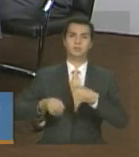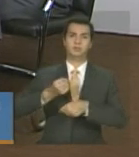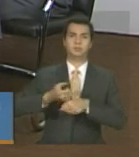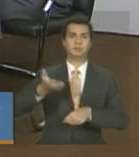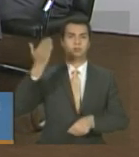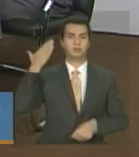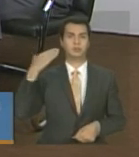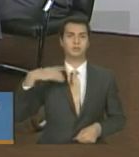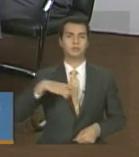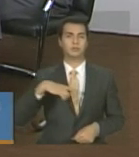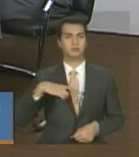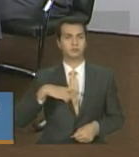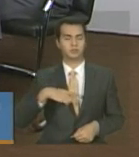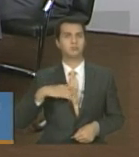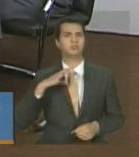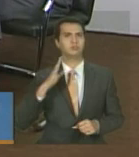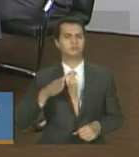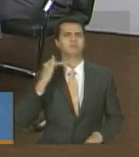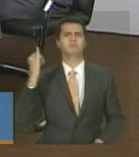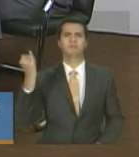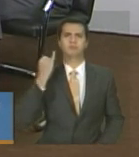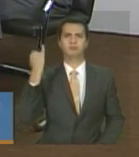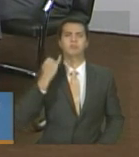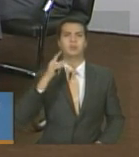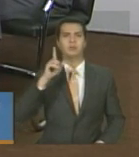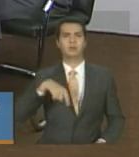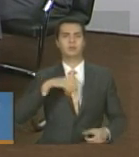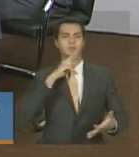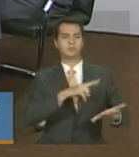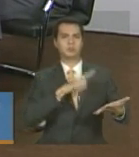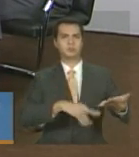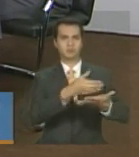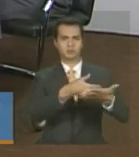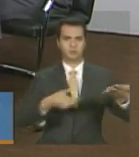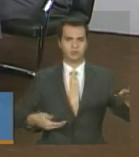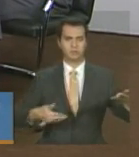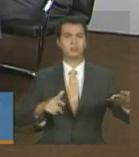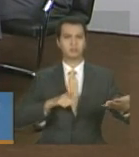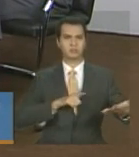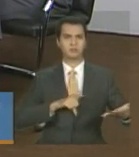um número significativo de questionários respondidos.